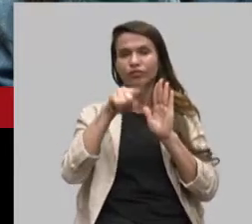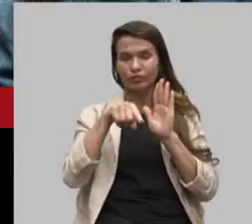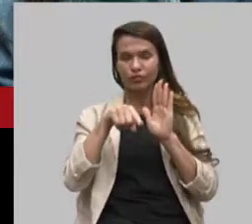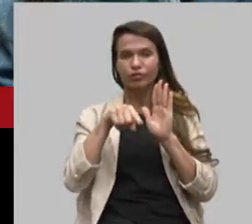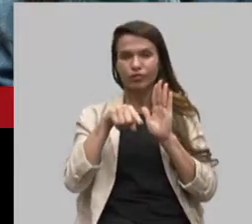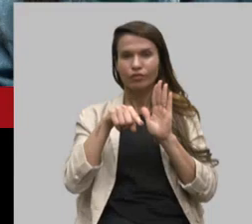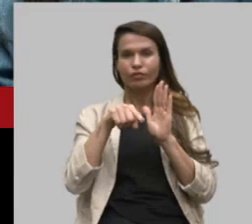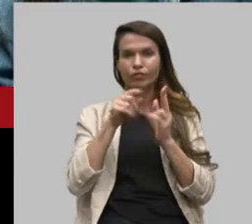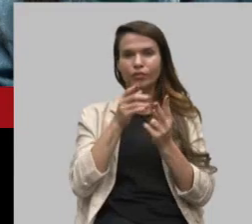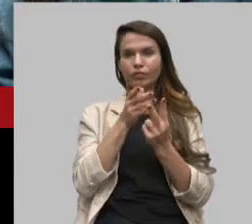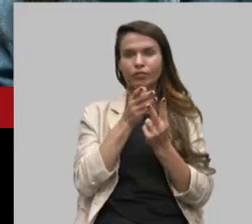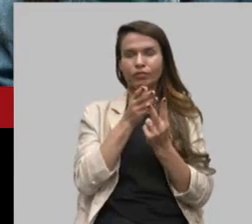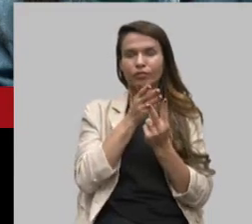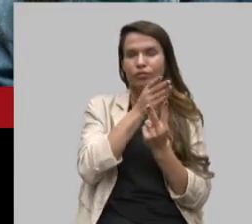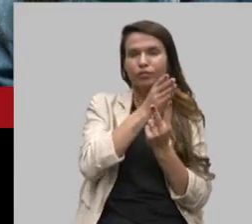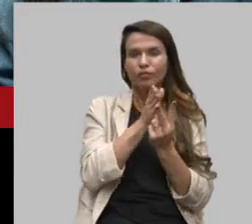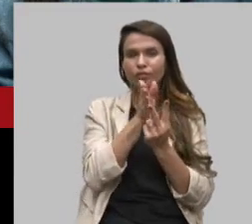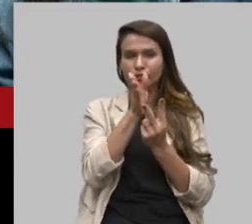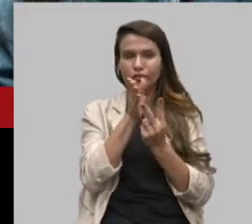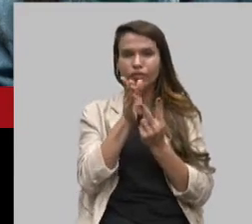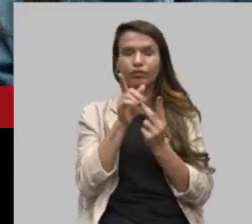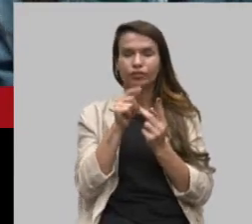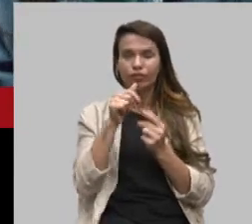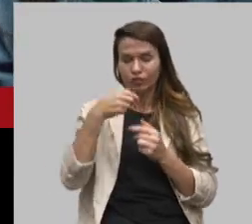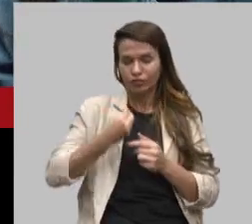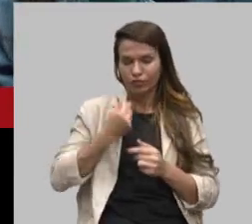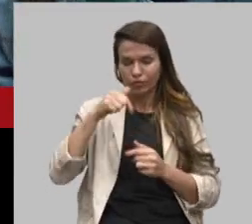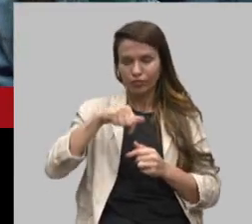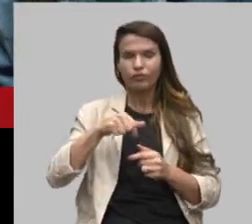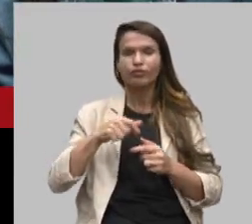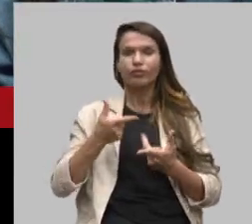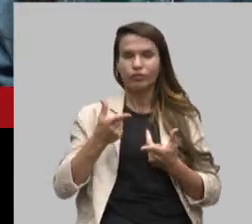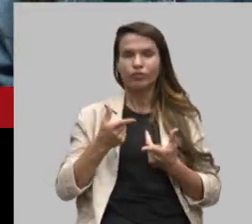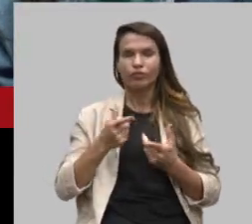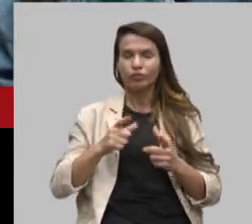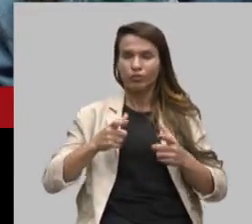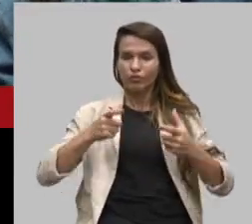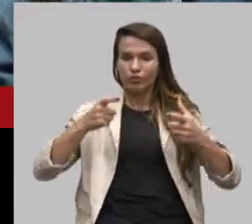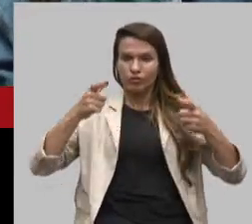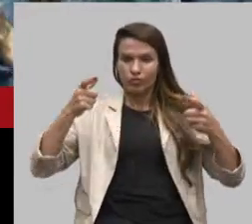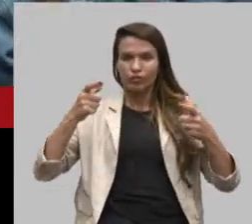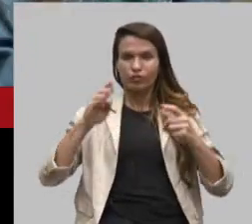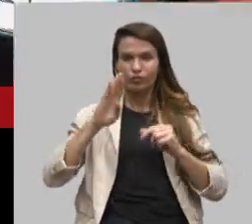quem tá aqui Quem tá aqui é a massa essa proposta vai contra nós mesmos